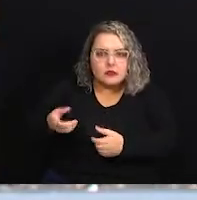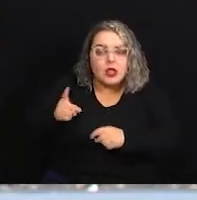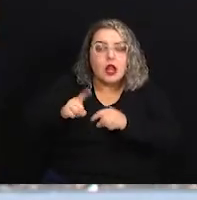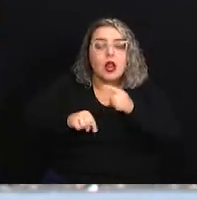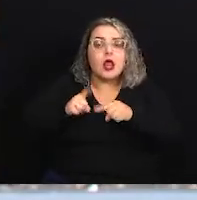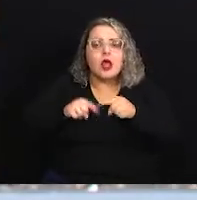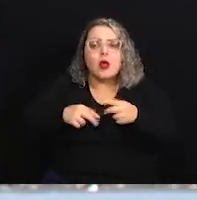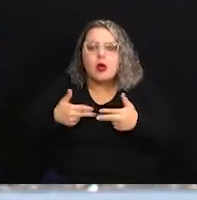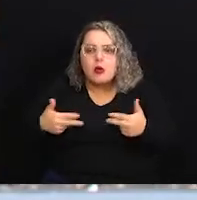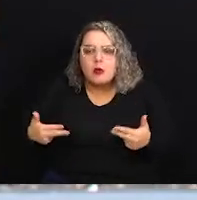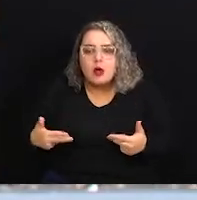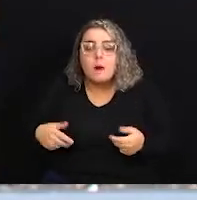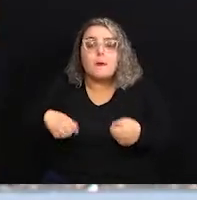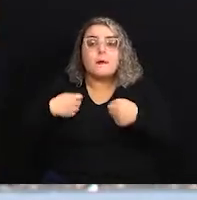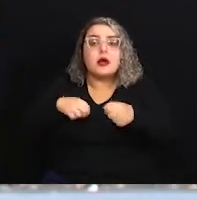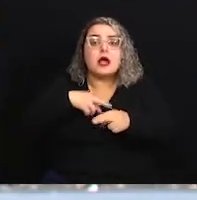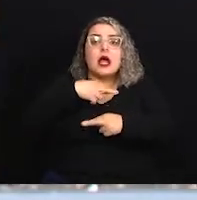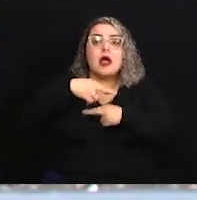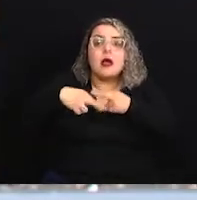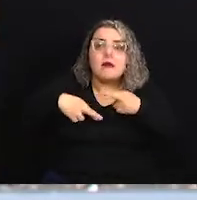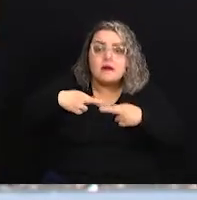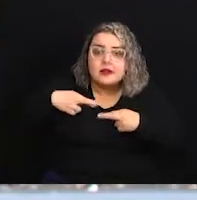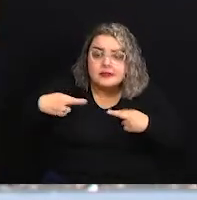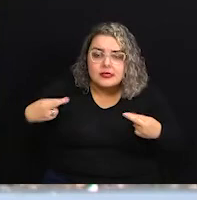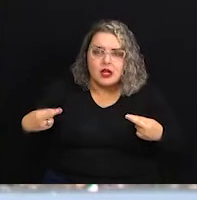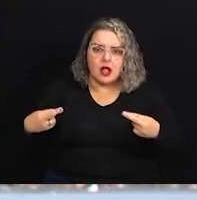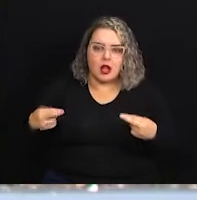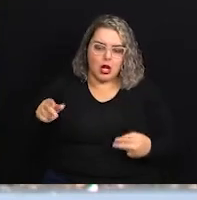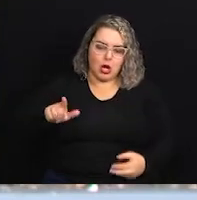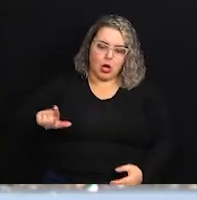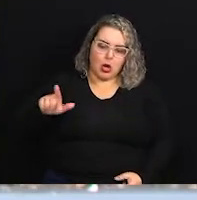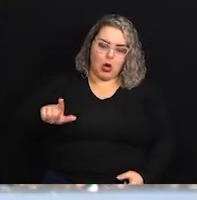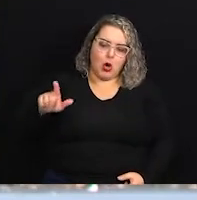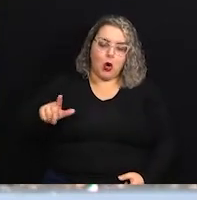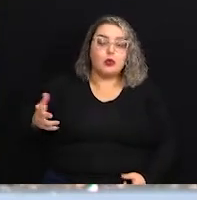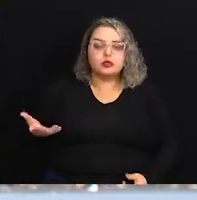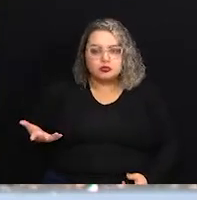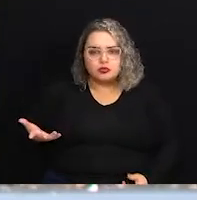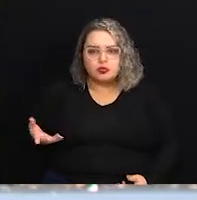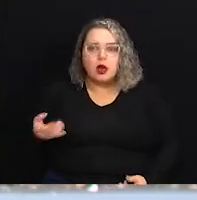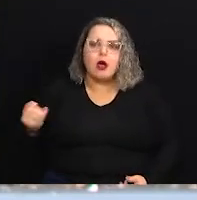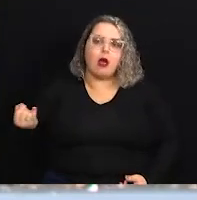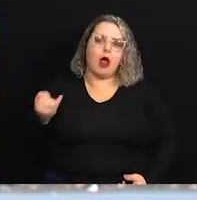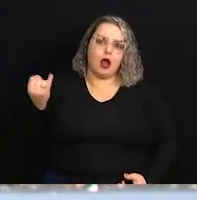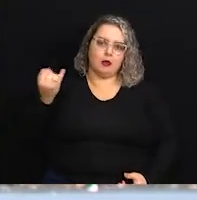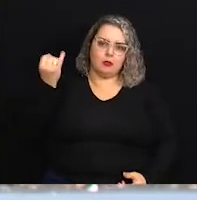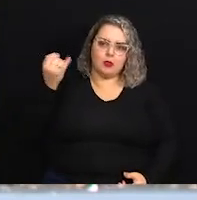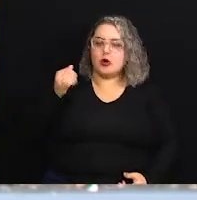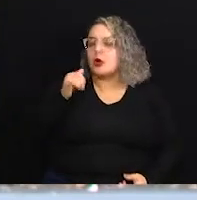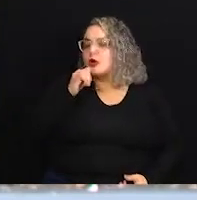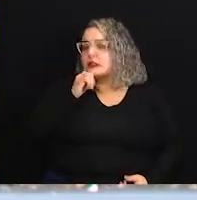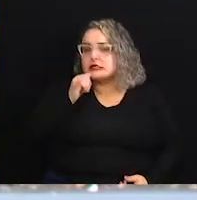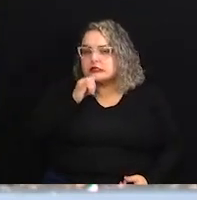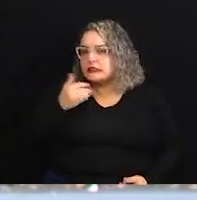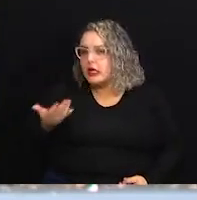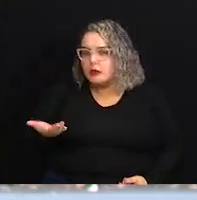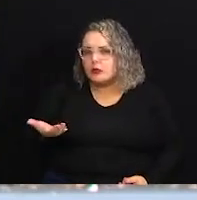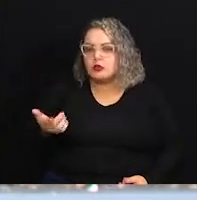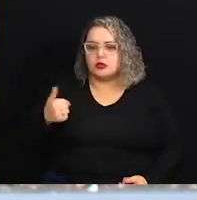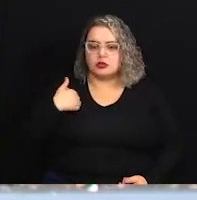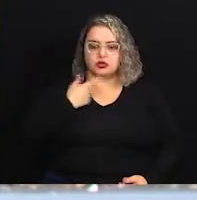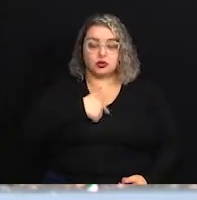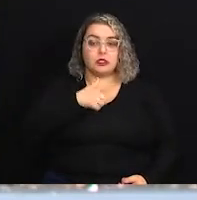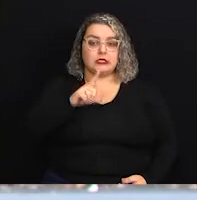Esses produtos devem ser reciclados. É lógico que é importante, por exemplo, que